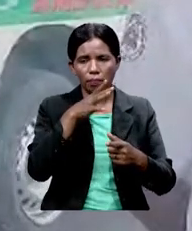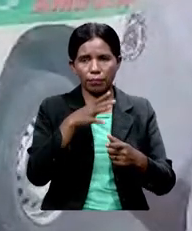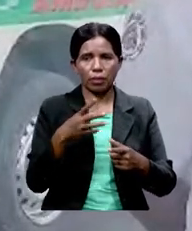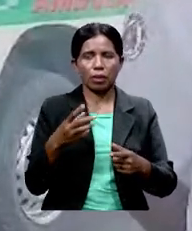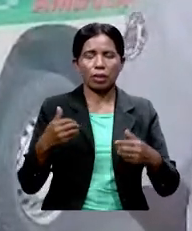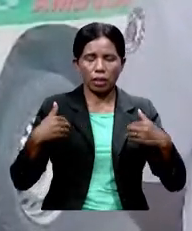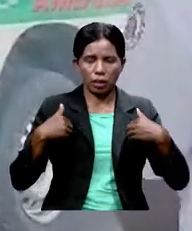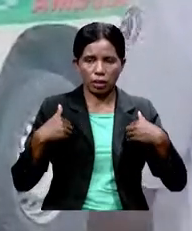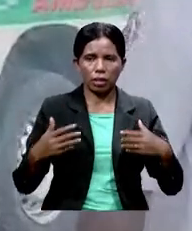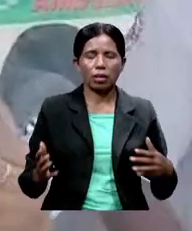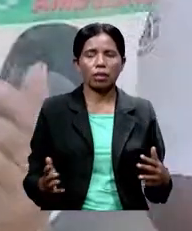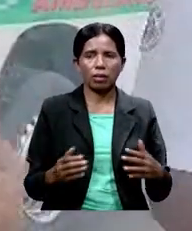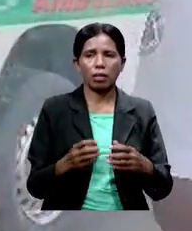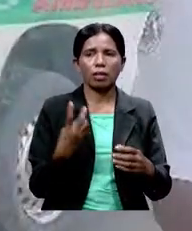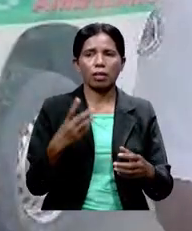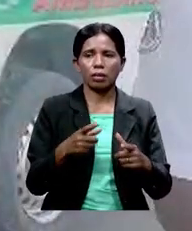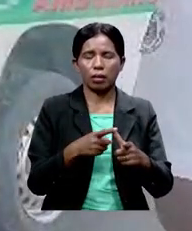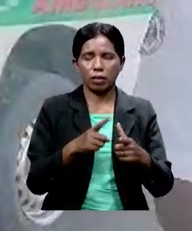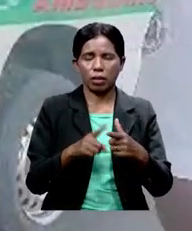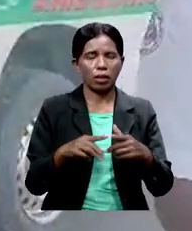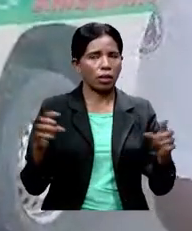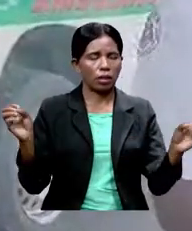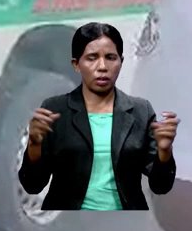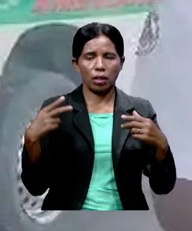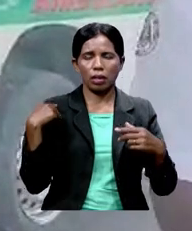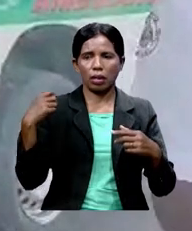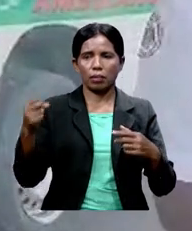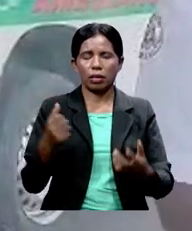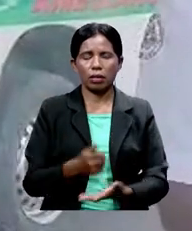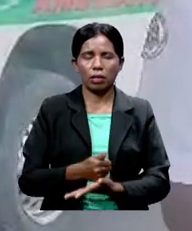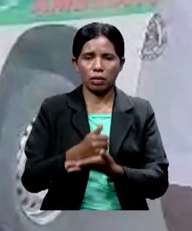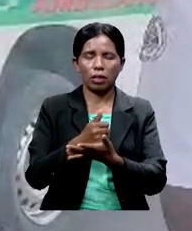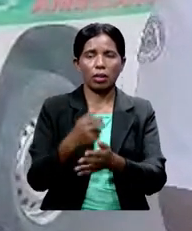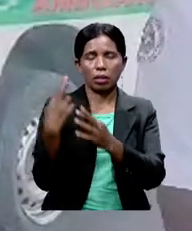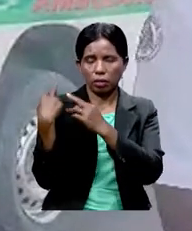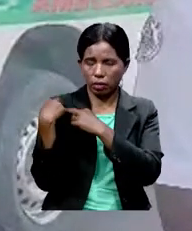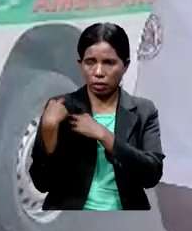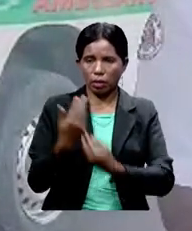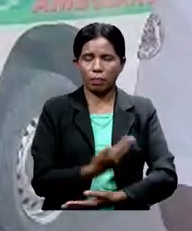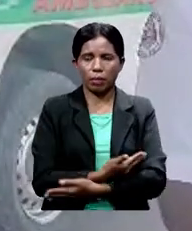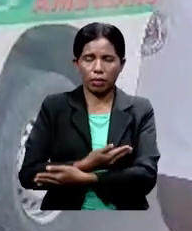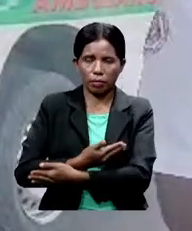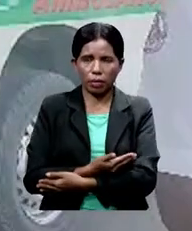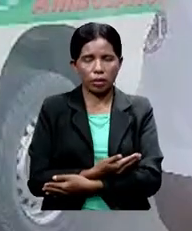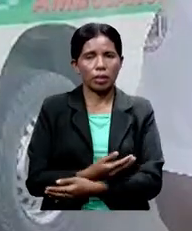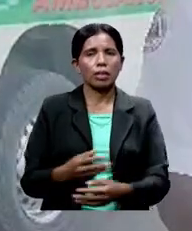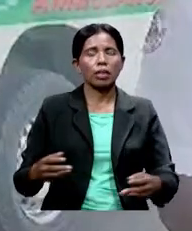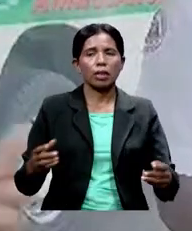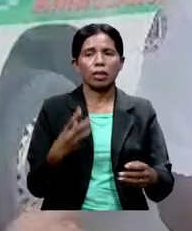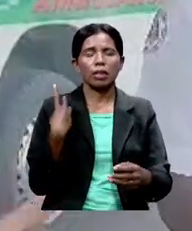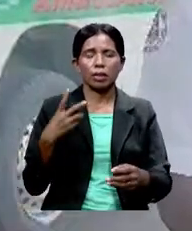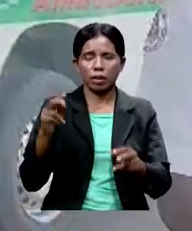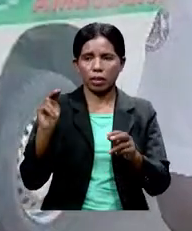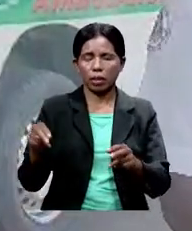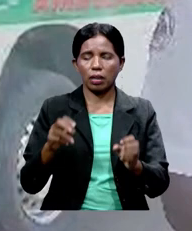iha ovário depois nia tamba la iha kbita tu responsabilidade ba iha bebe ne bema iha nia ising então nia ten ke